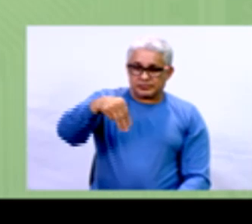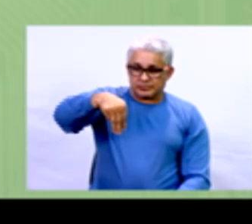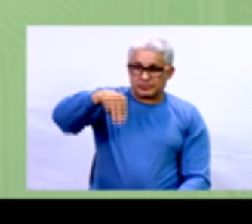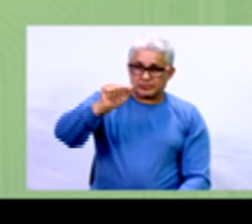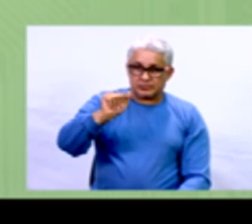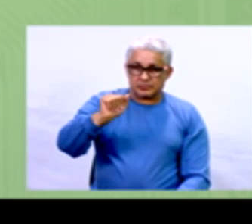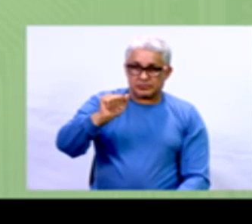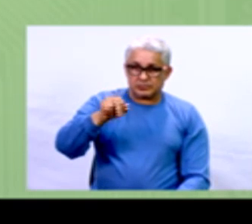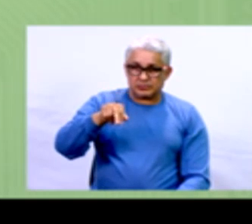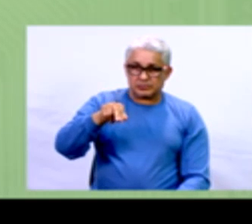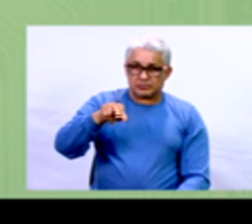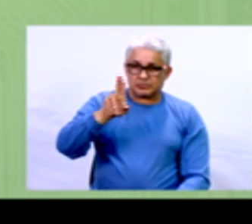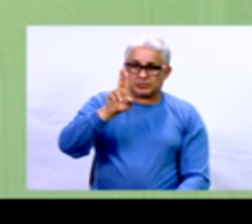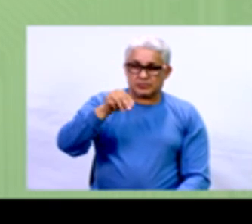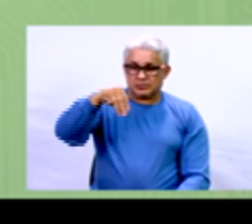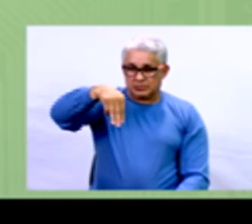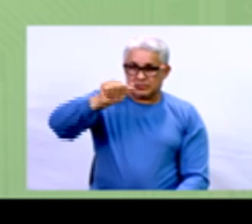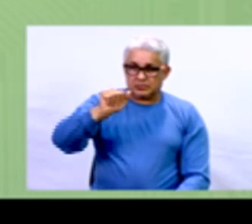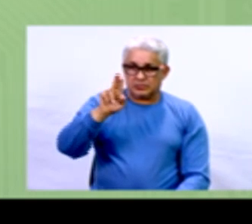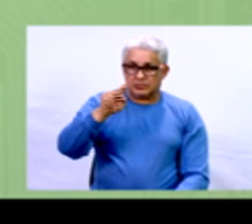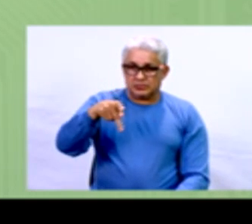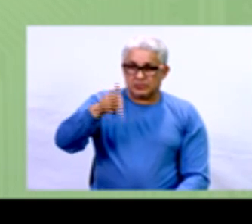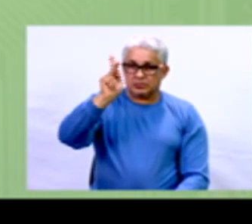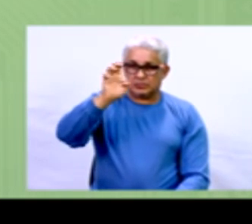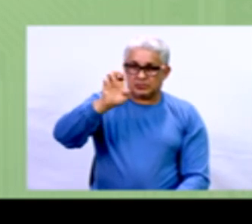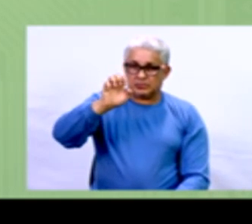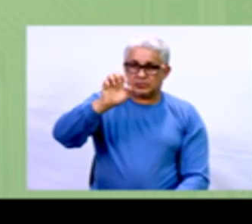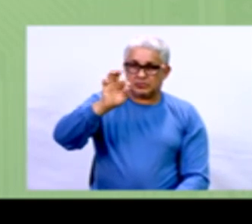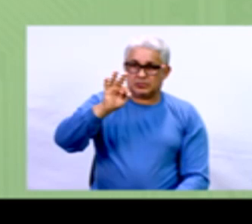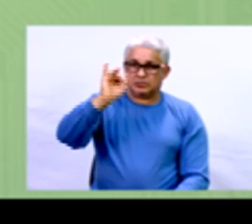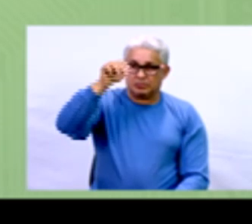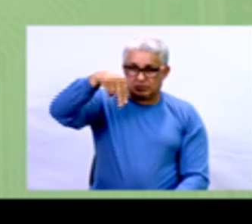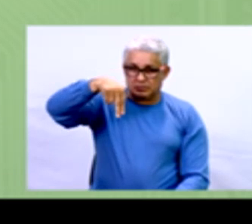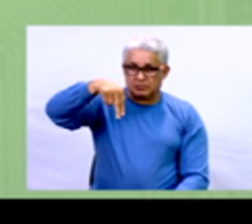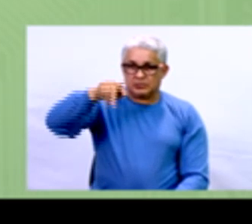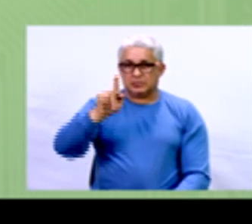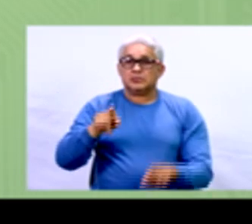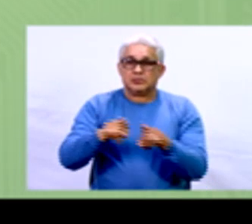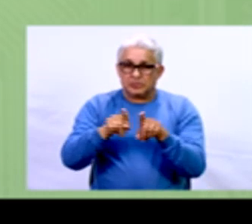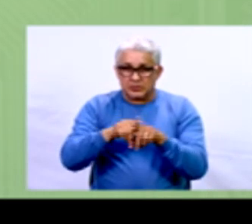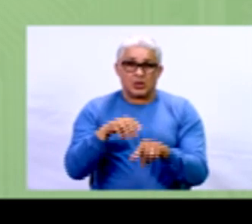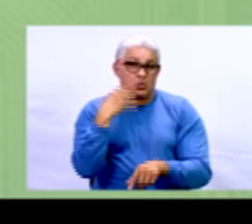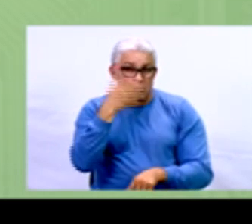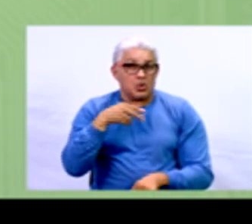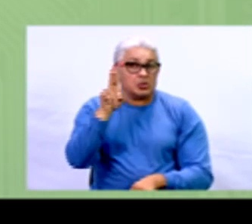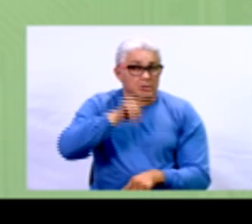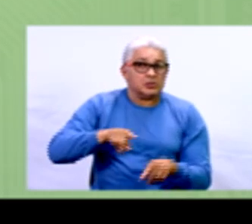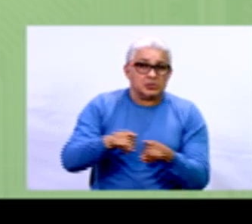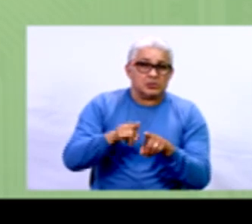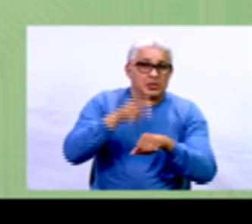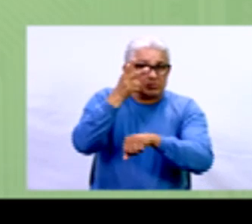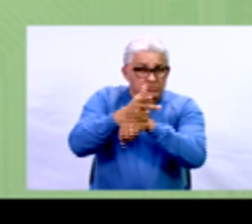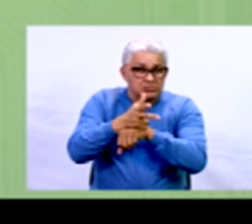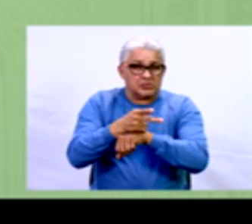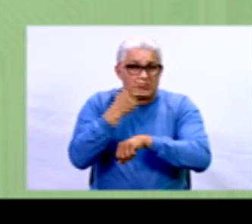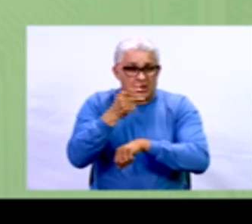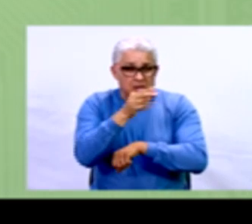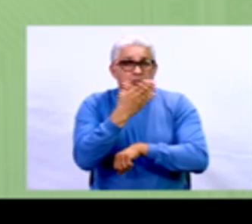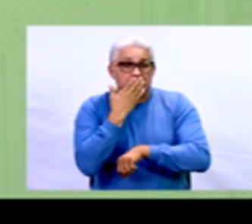produto, posso utilizar um vídeo, posso utilizar um jingle, né? Uma música, um jingle falando daquela